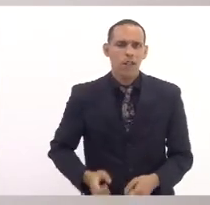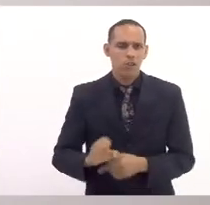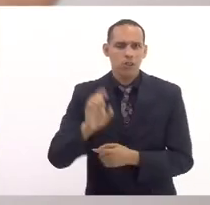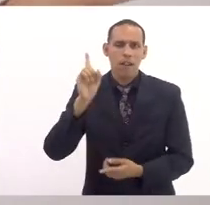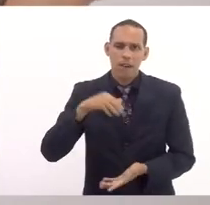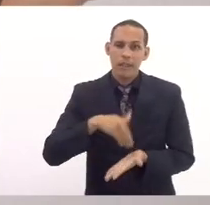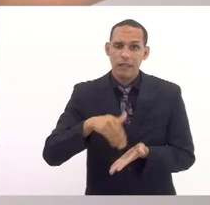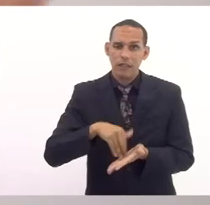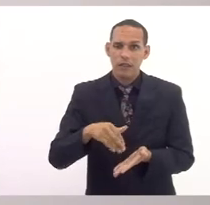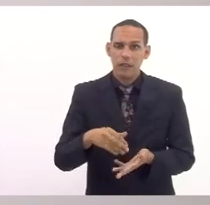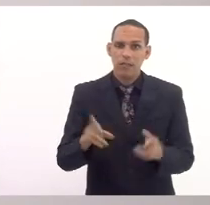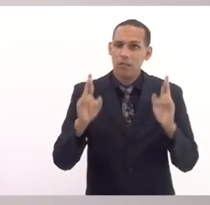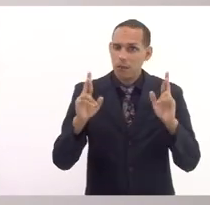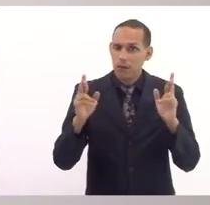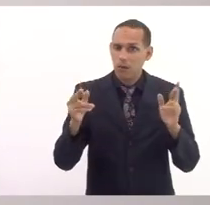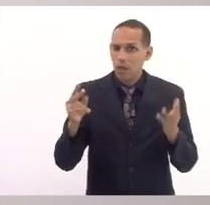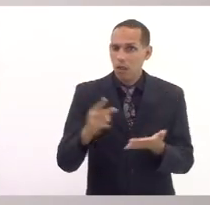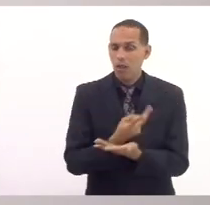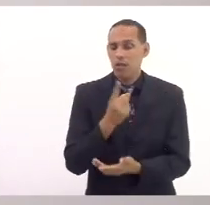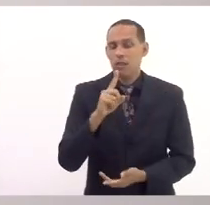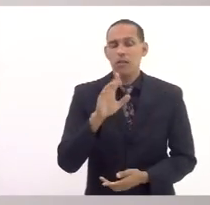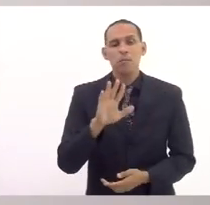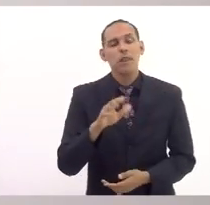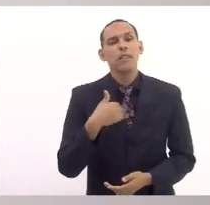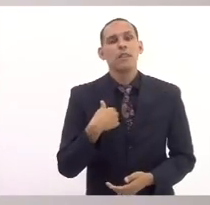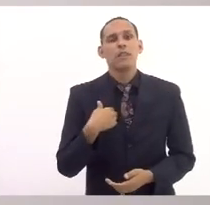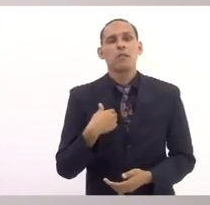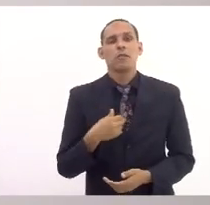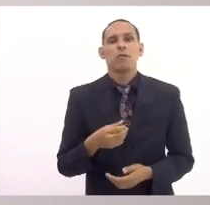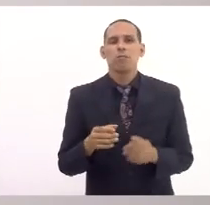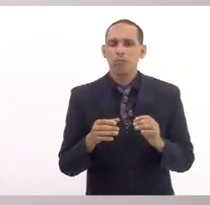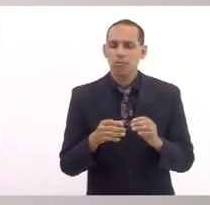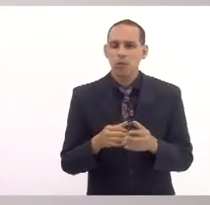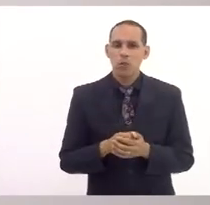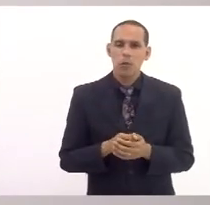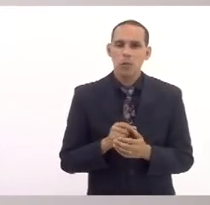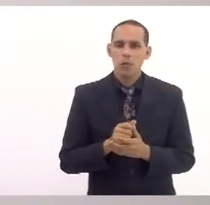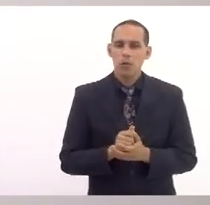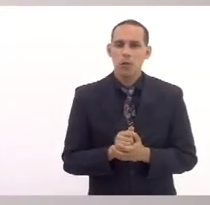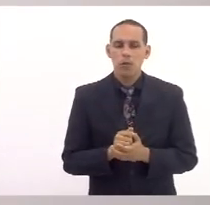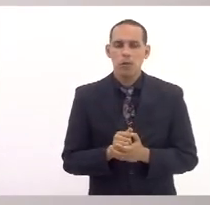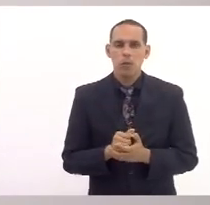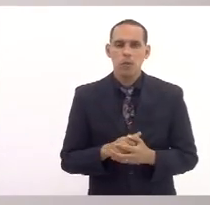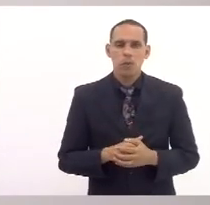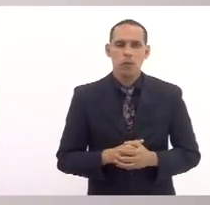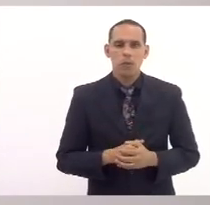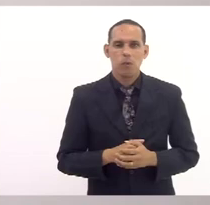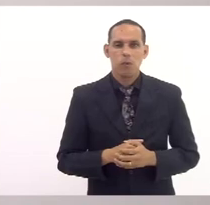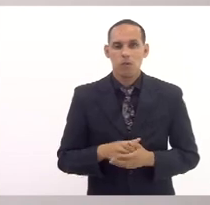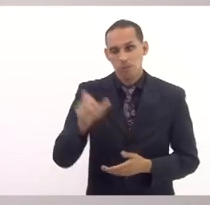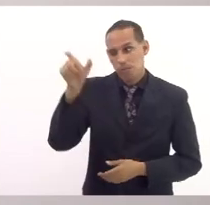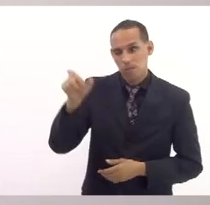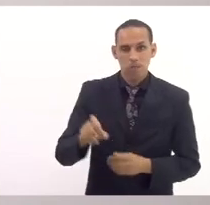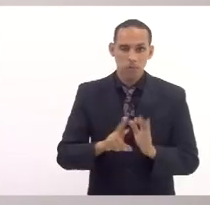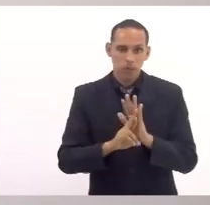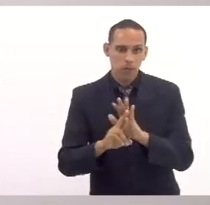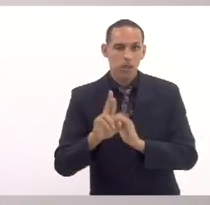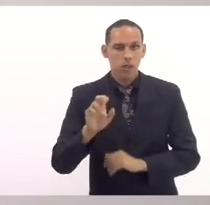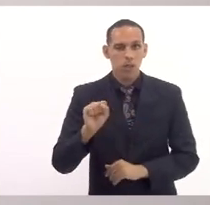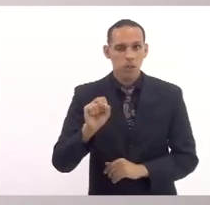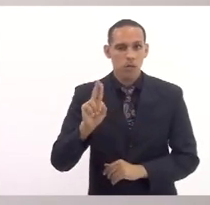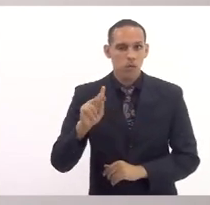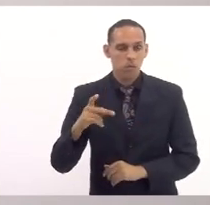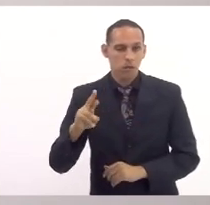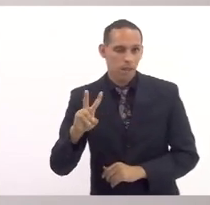secretário. Espero que isso não aconteça. Mas eu gostaria de deixar aqui, e ao representante da Supervia, como também ao